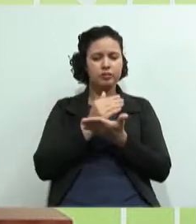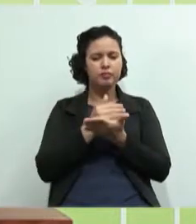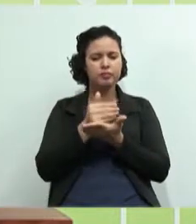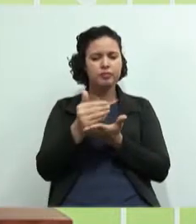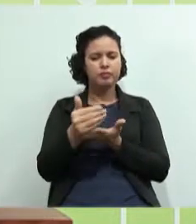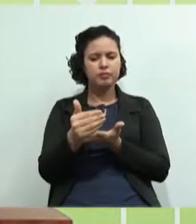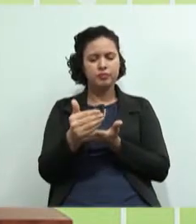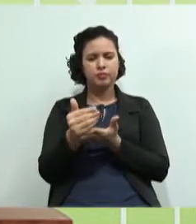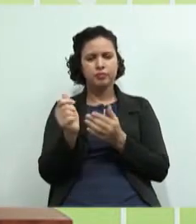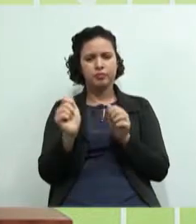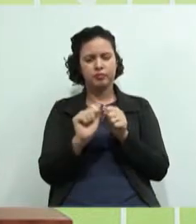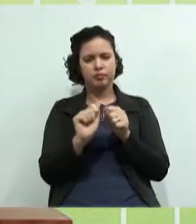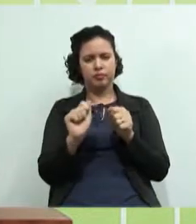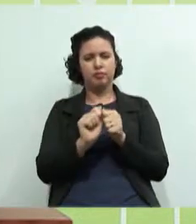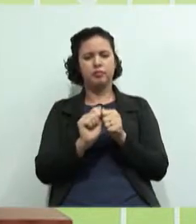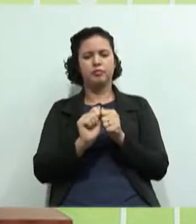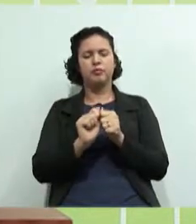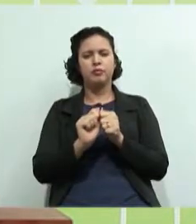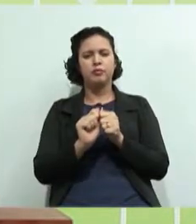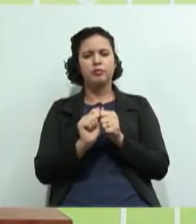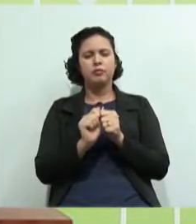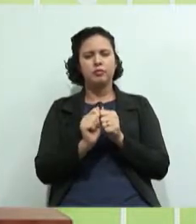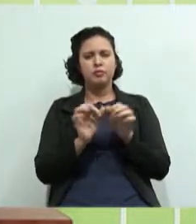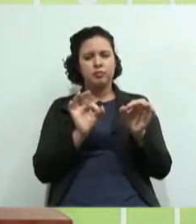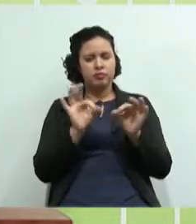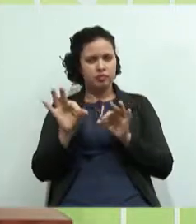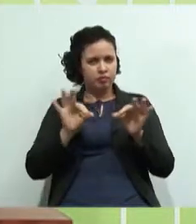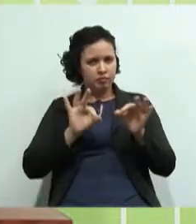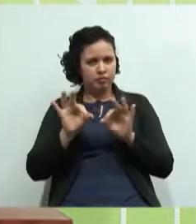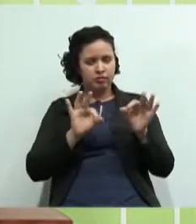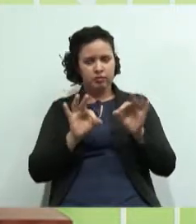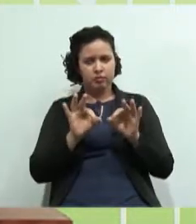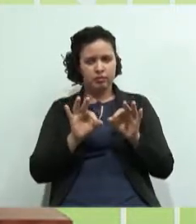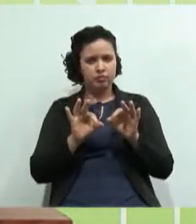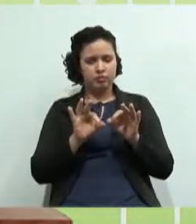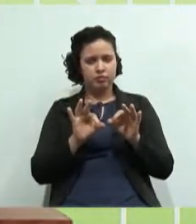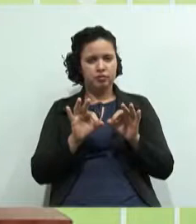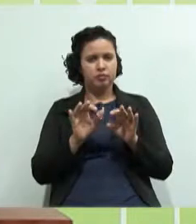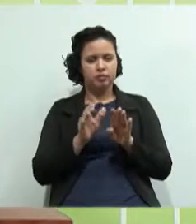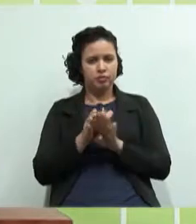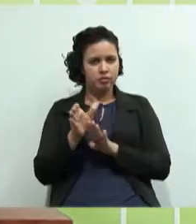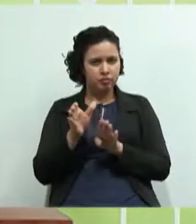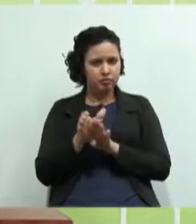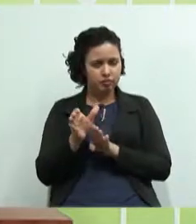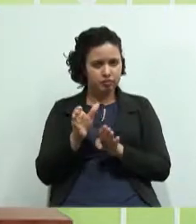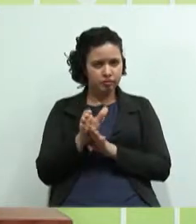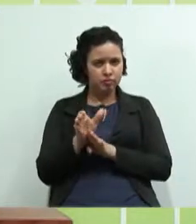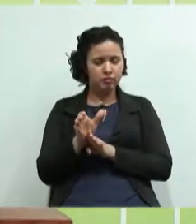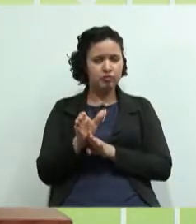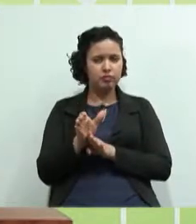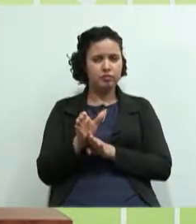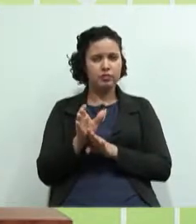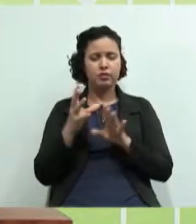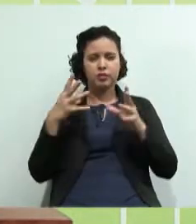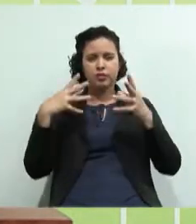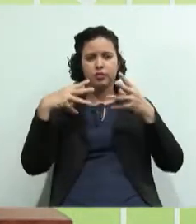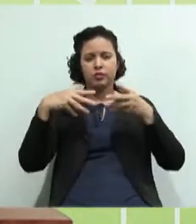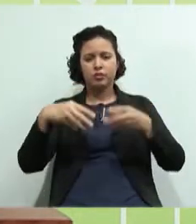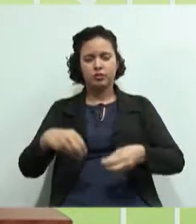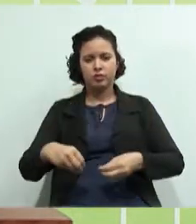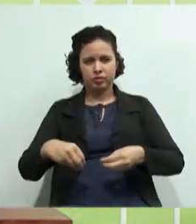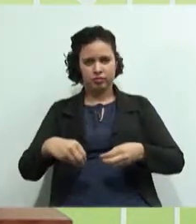a executar alguma coisa. Na verdade, esse planejamento orientado para o exterior é para você ver tudo aquilo que está externo à